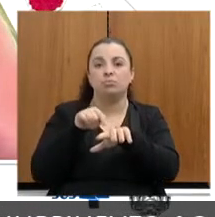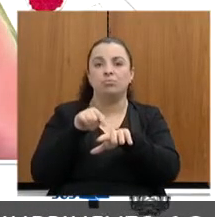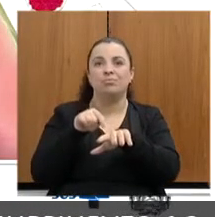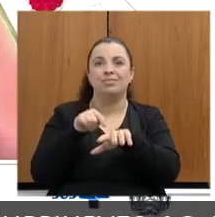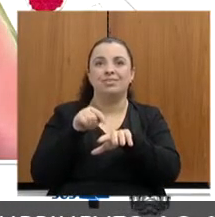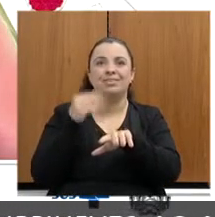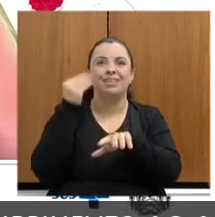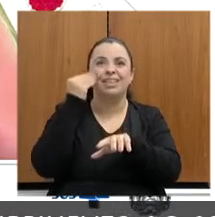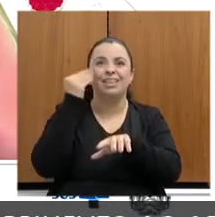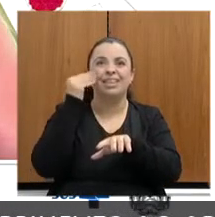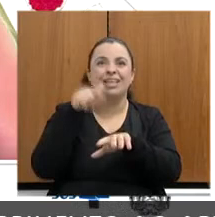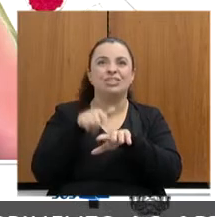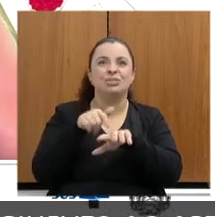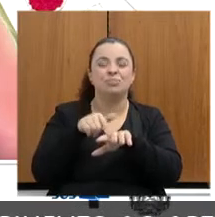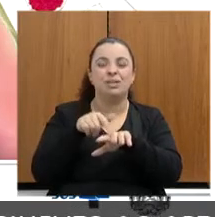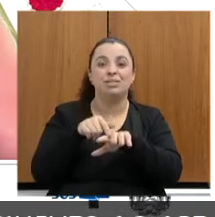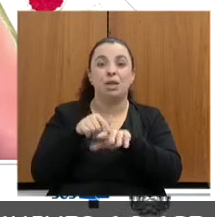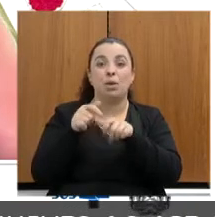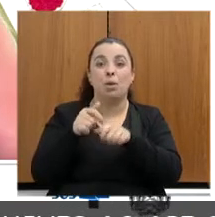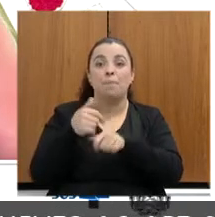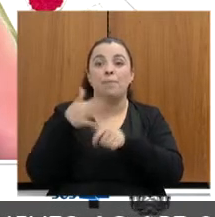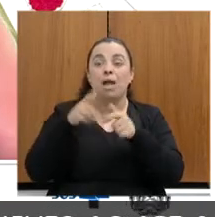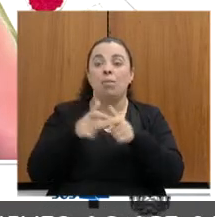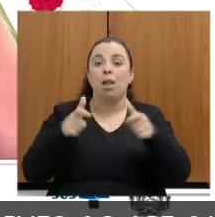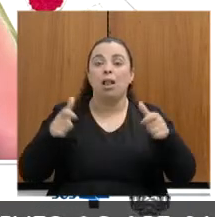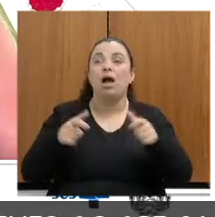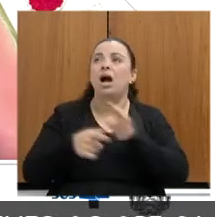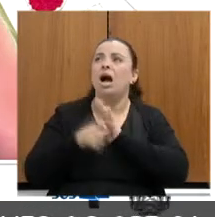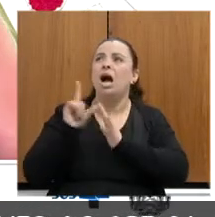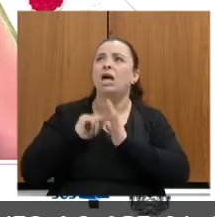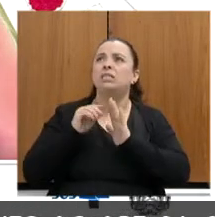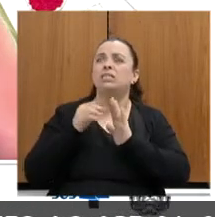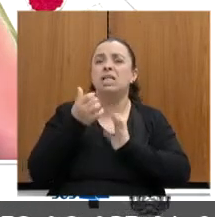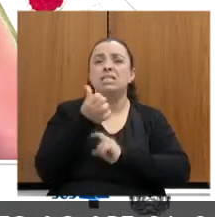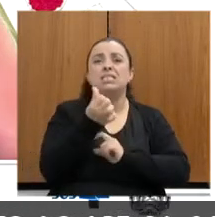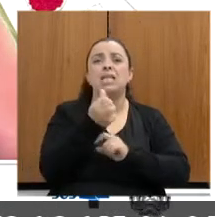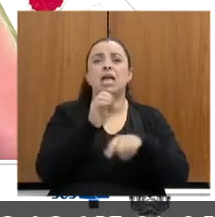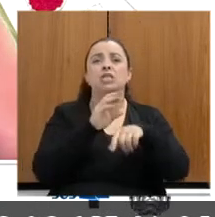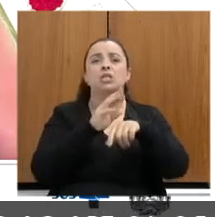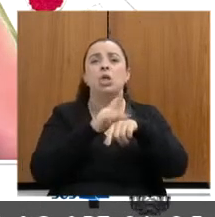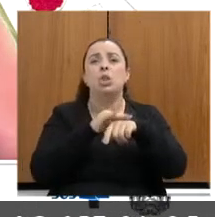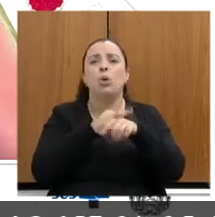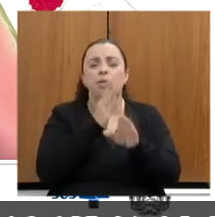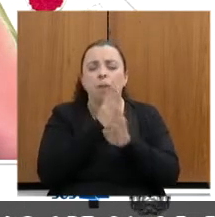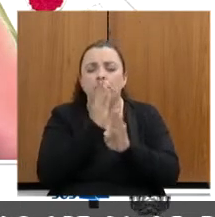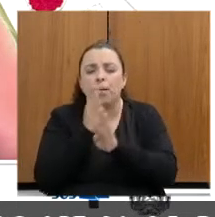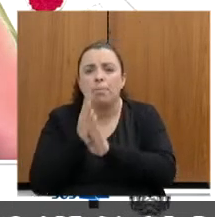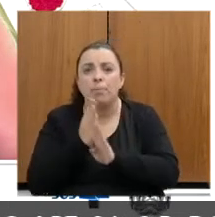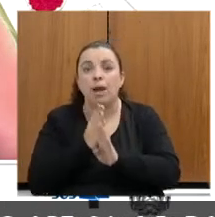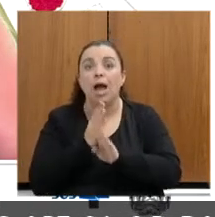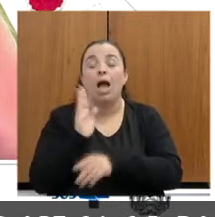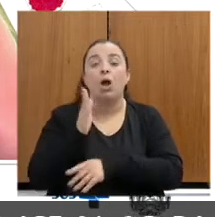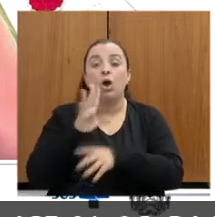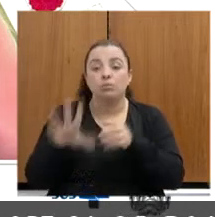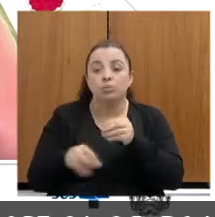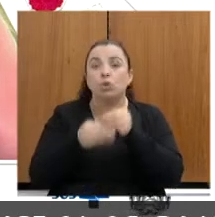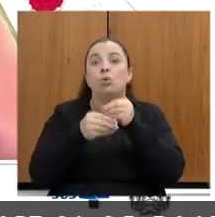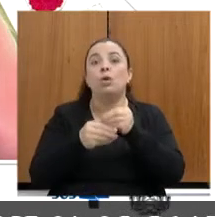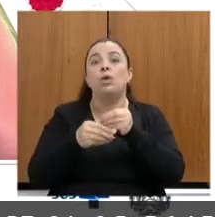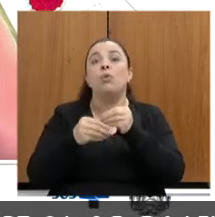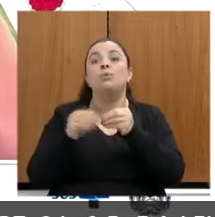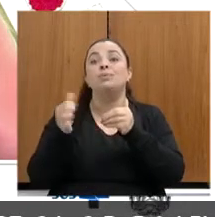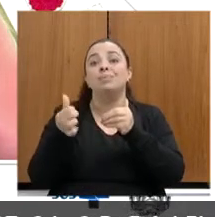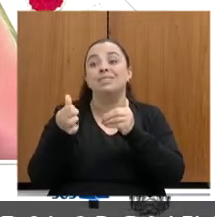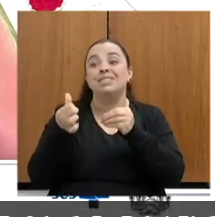66 doenças que eram cobertas pelo teste do pezinho ampliado e agora a gente incluiu mas